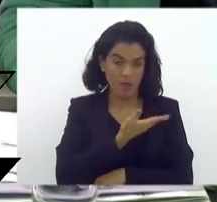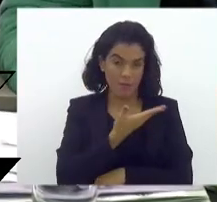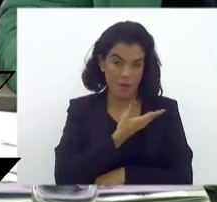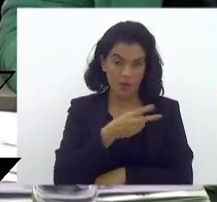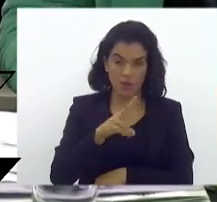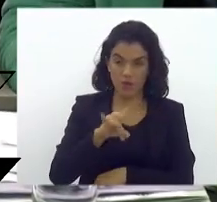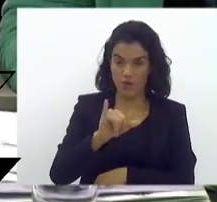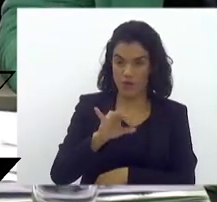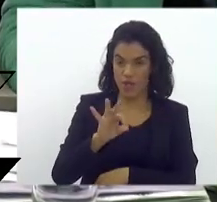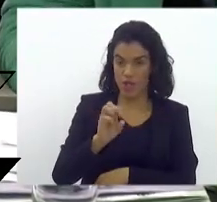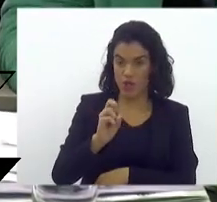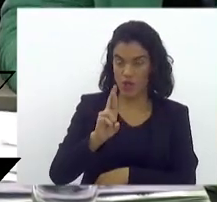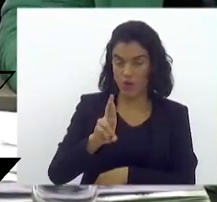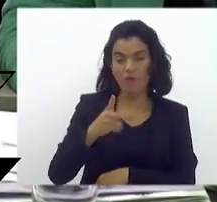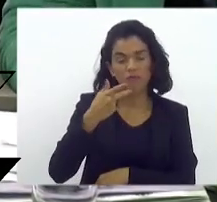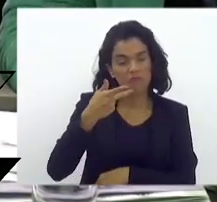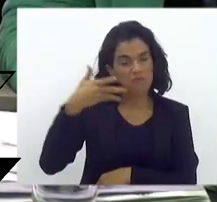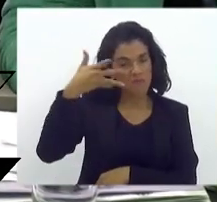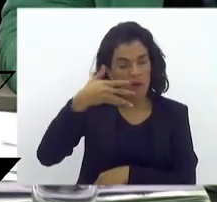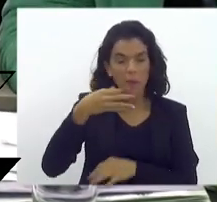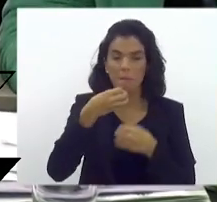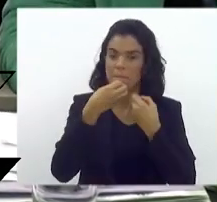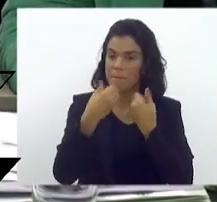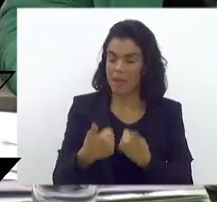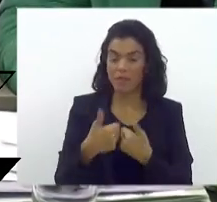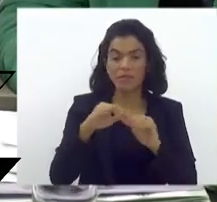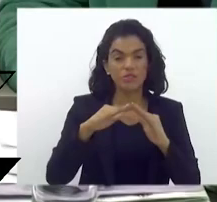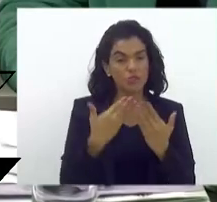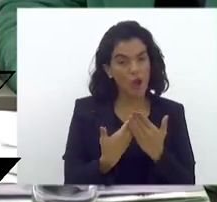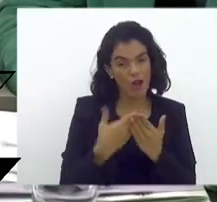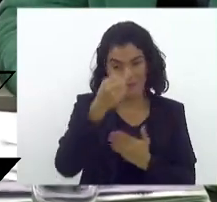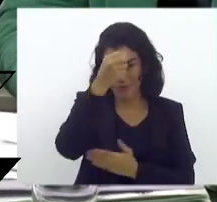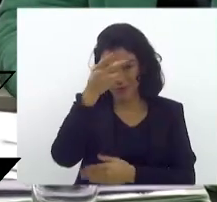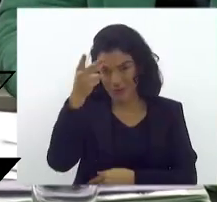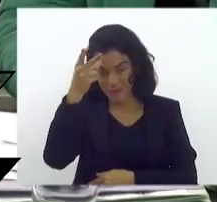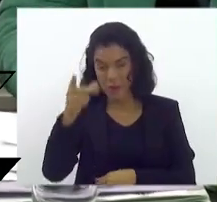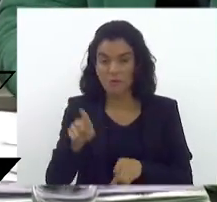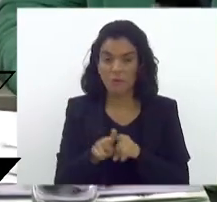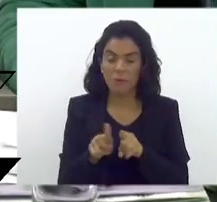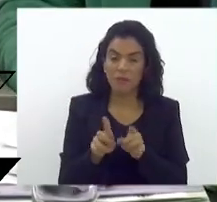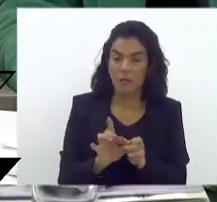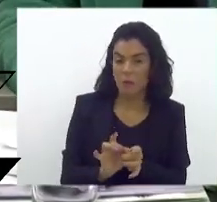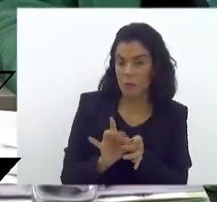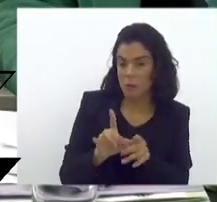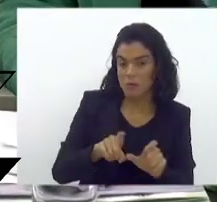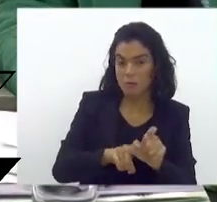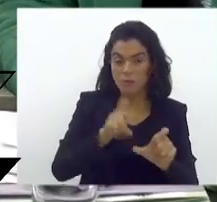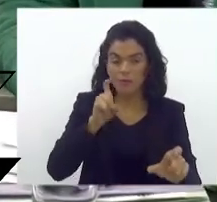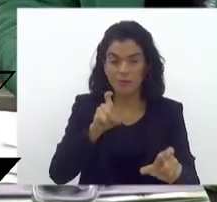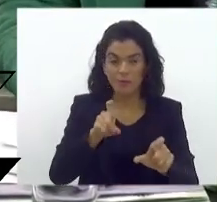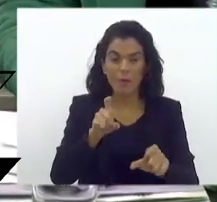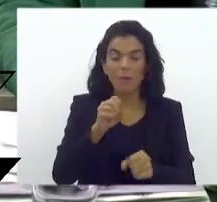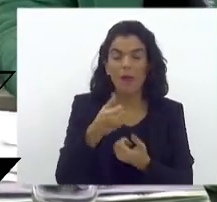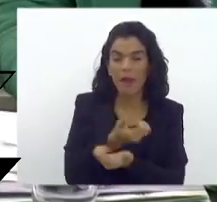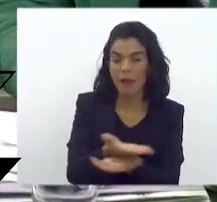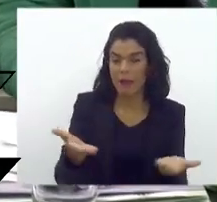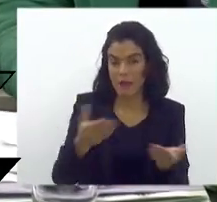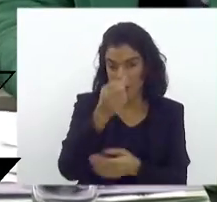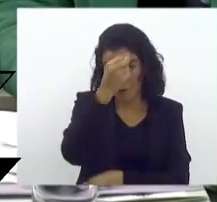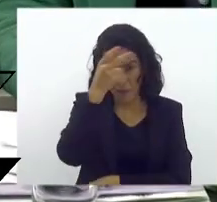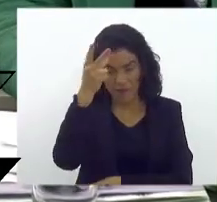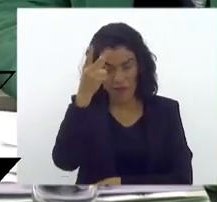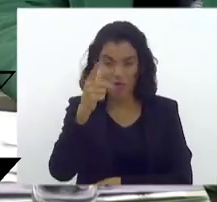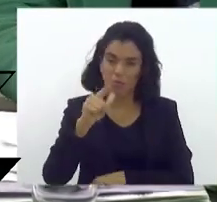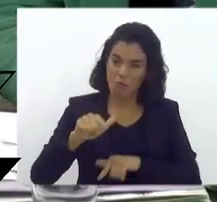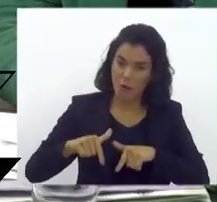Júnior mencionou aqui a questão também das escolas municipais, que dá essa autorização, dá essa autonomia para os prefeitos poder